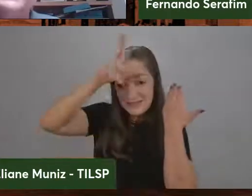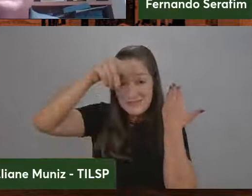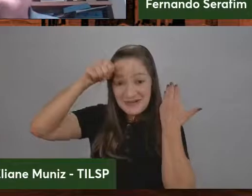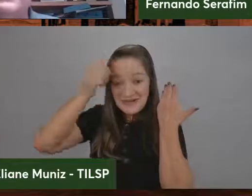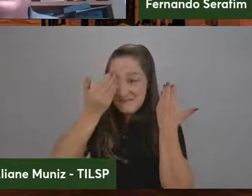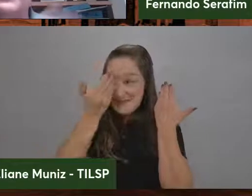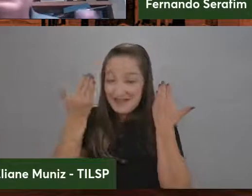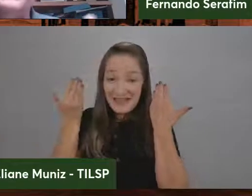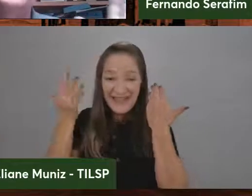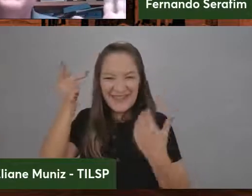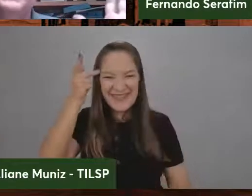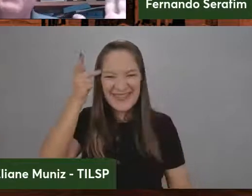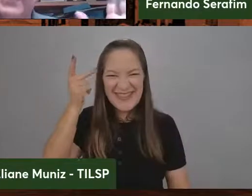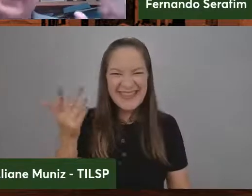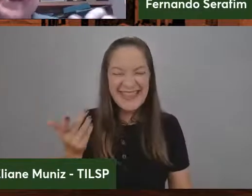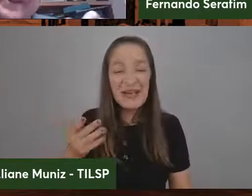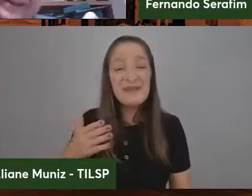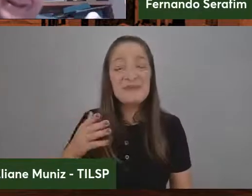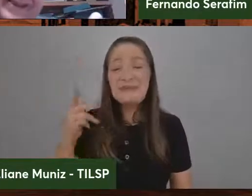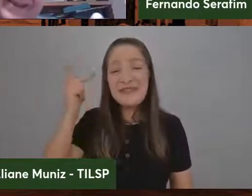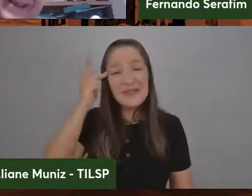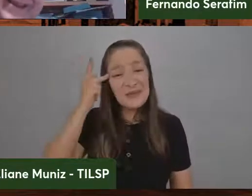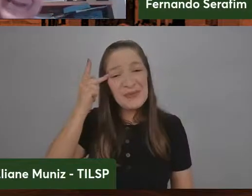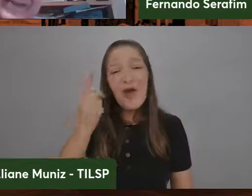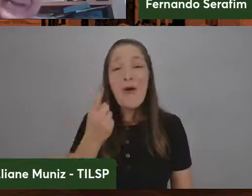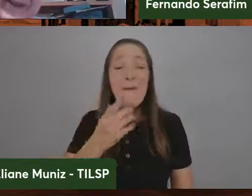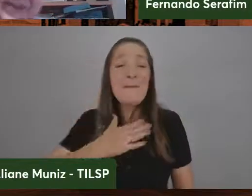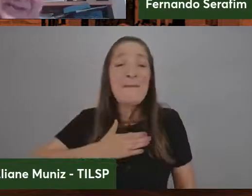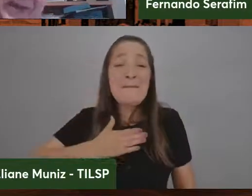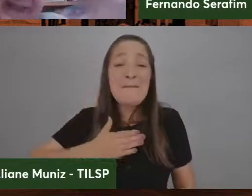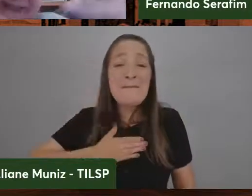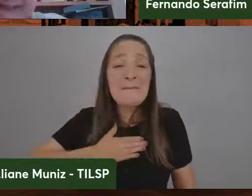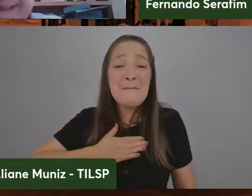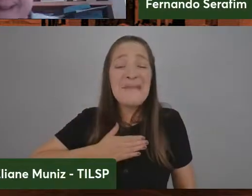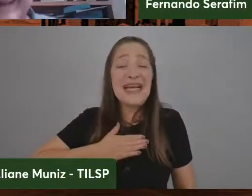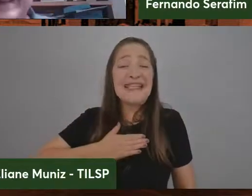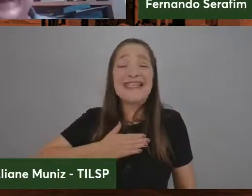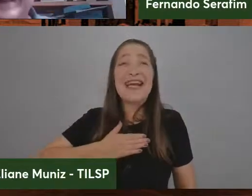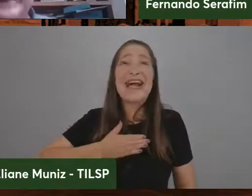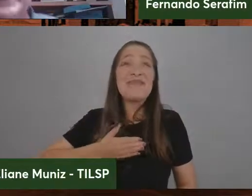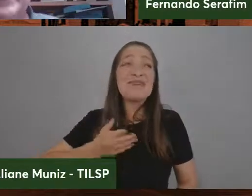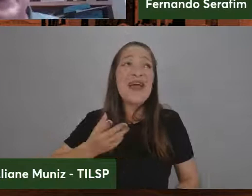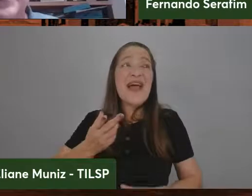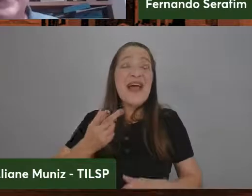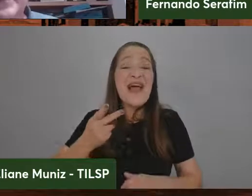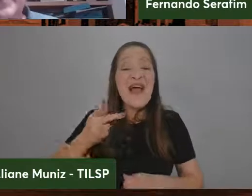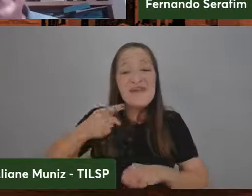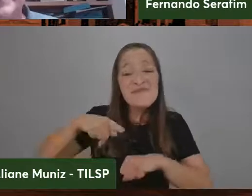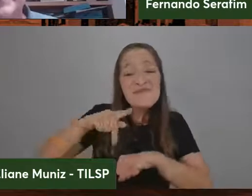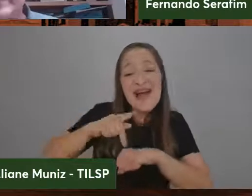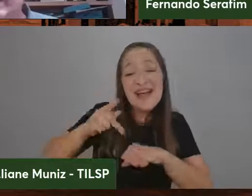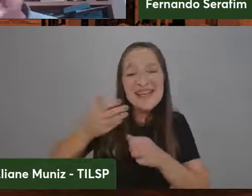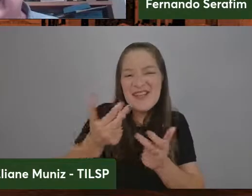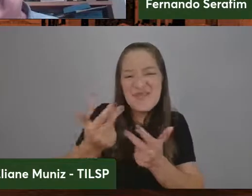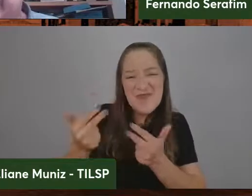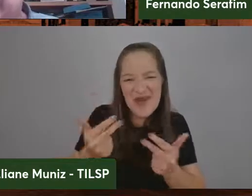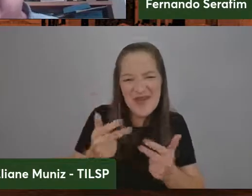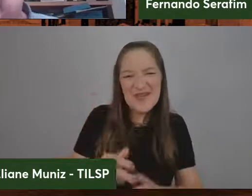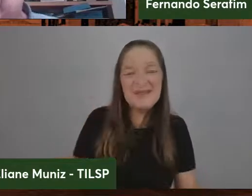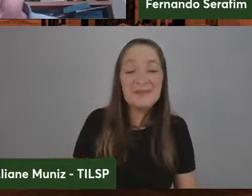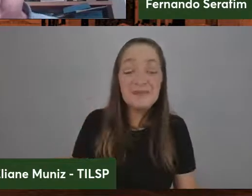vamos dizer que São Paulo é uma das minhas pátrias. Uhum. Eu tenho várias pátrias, né? São Paulo é uma delas.